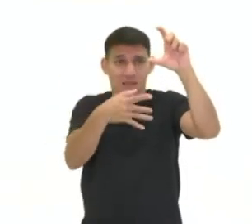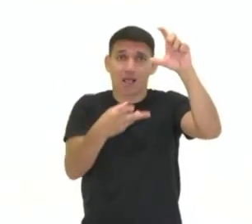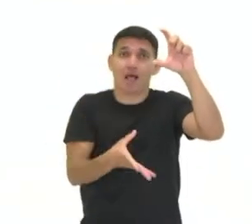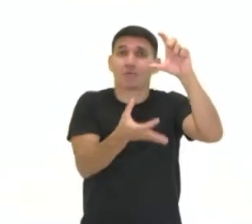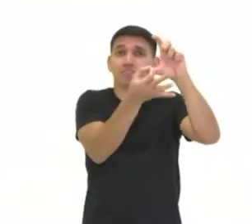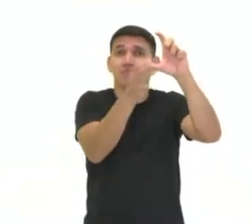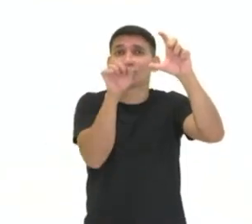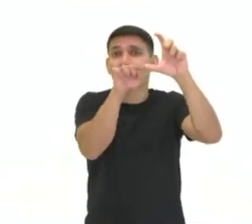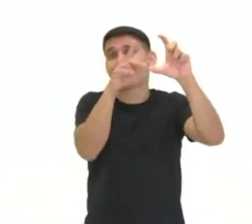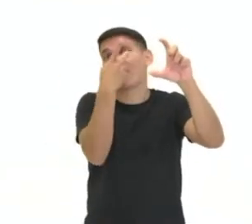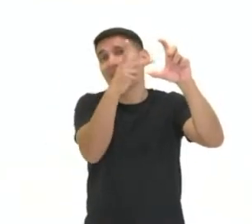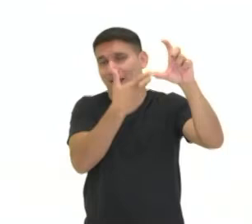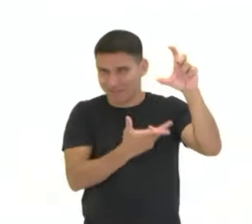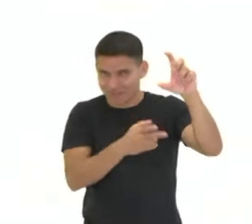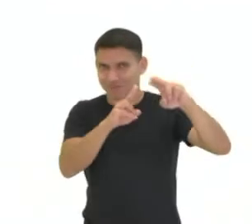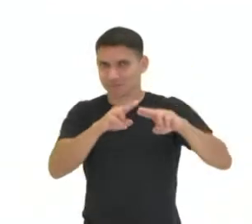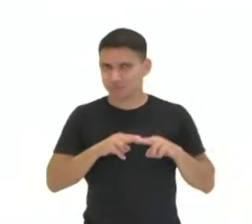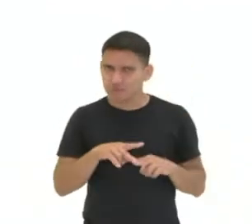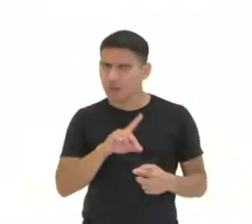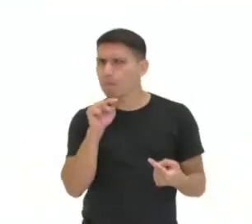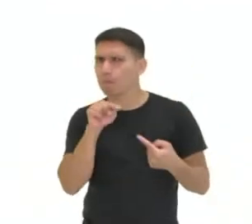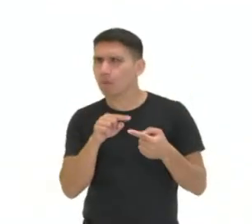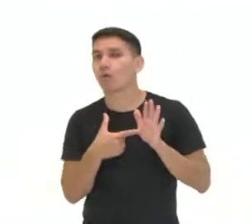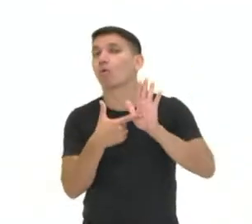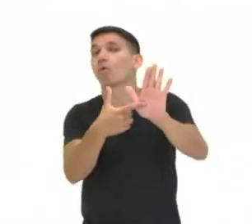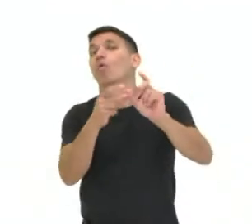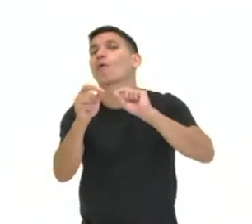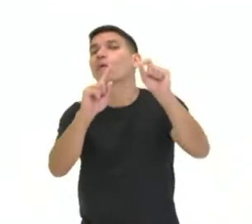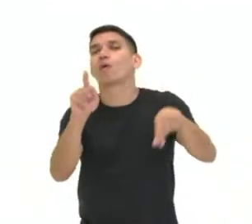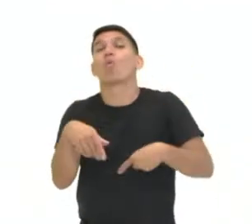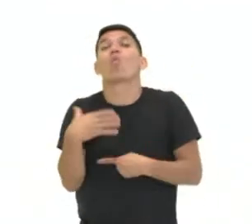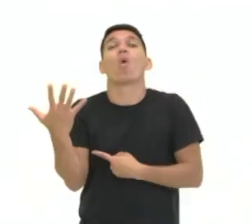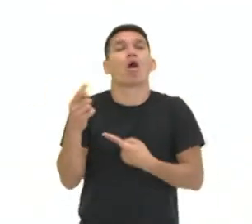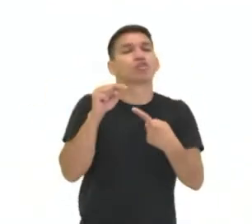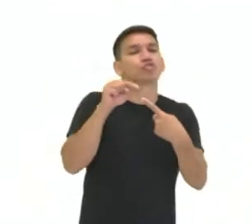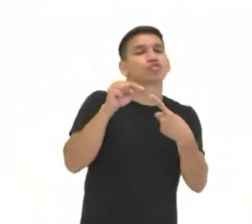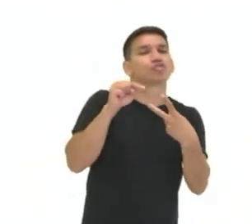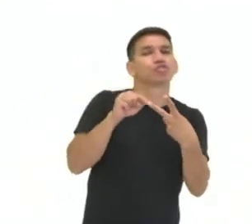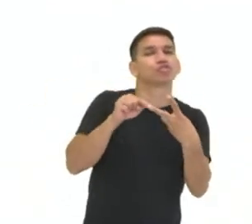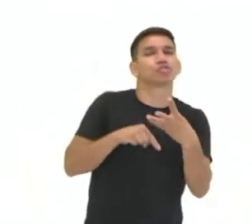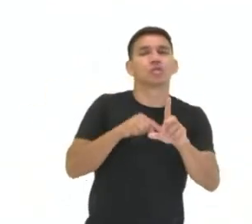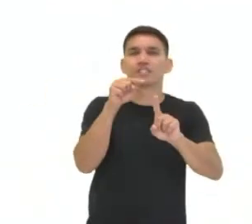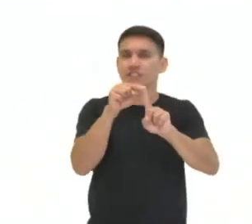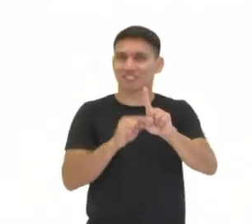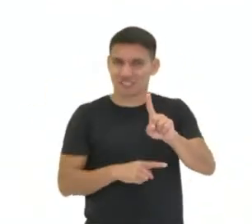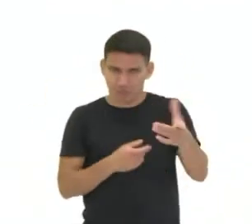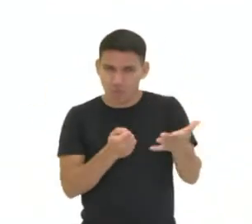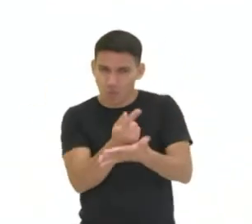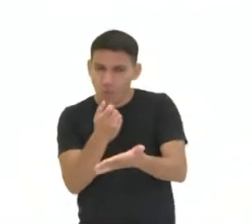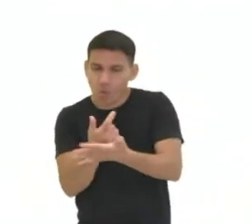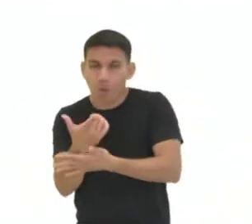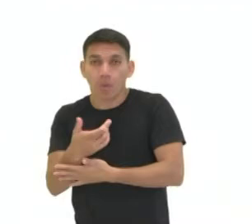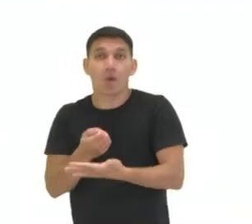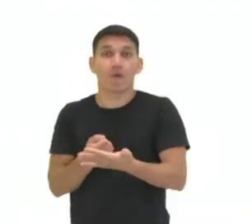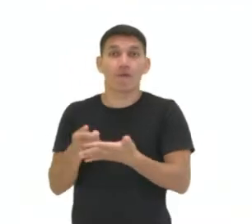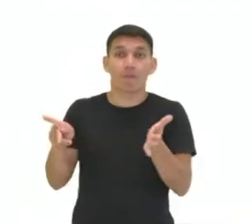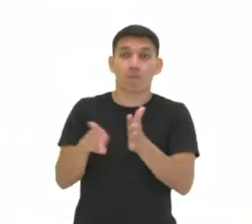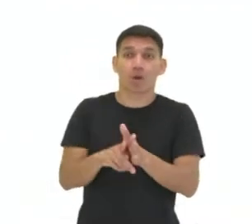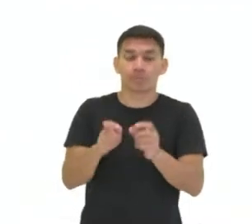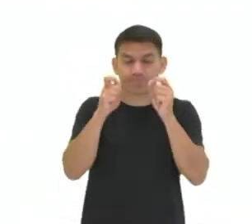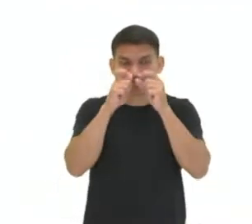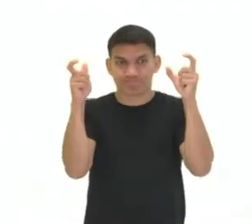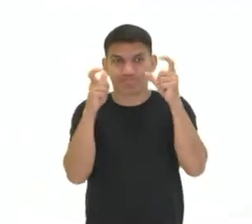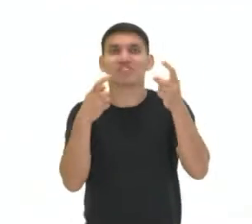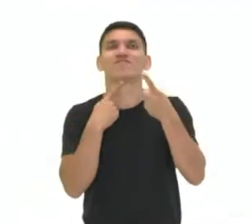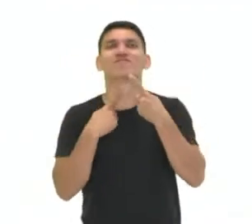que seria o título, enfatizando quais os tipos de compras que foram realizadas por impulso, né?